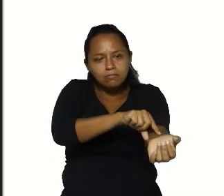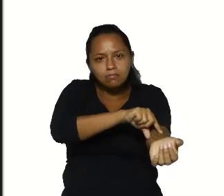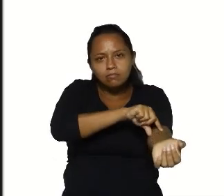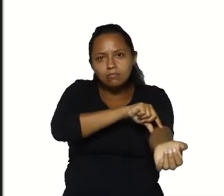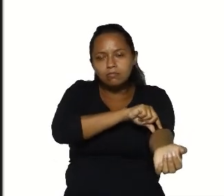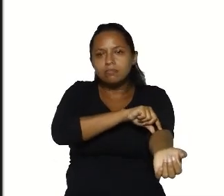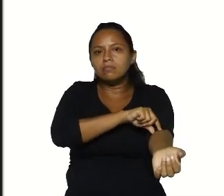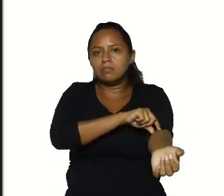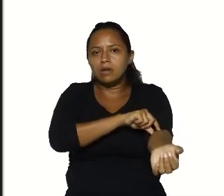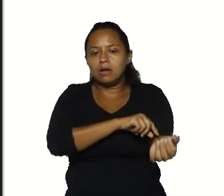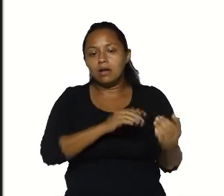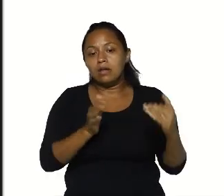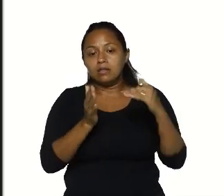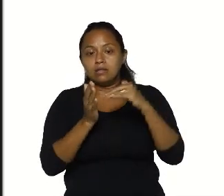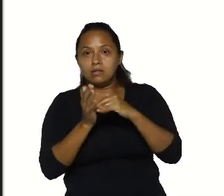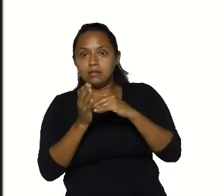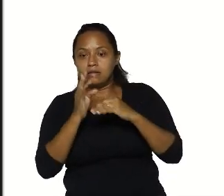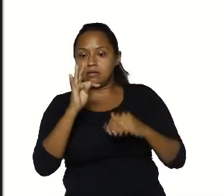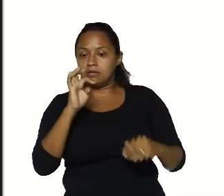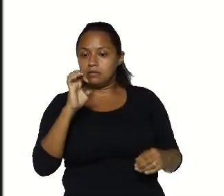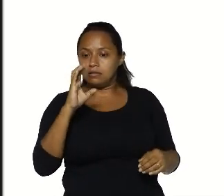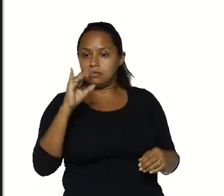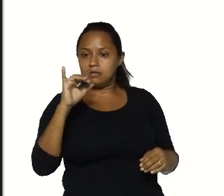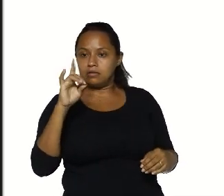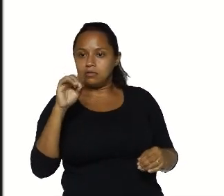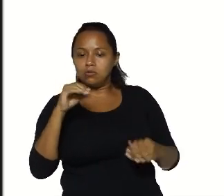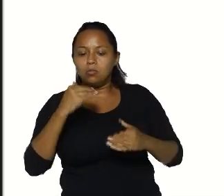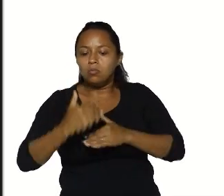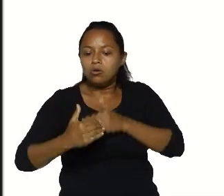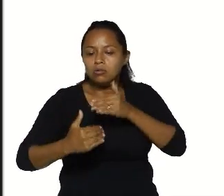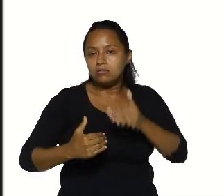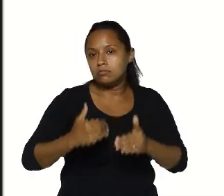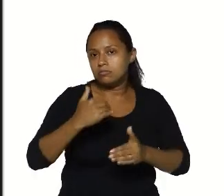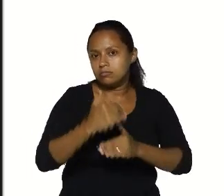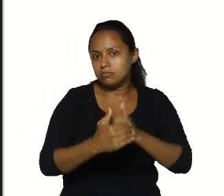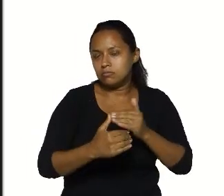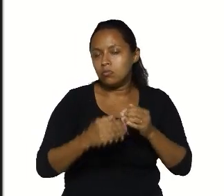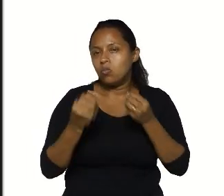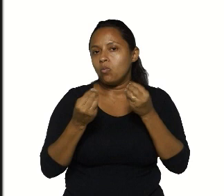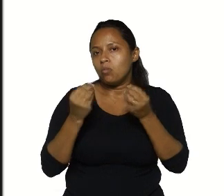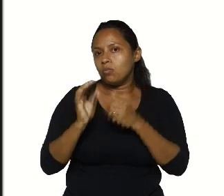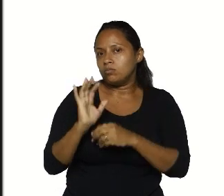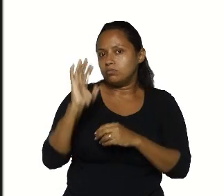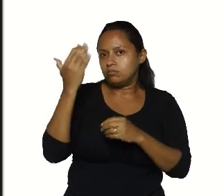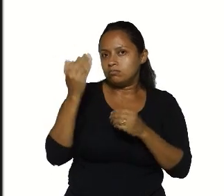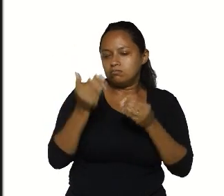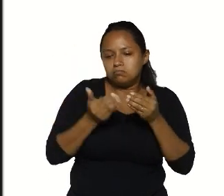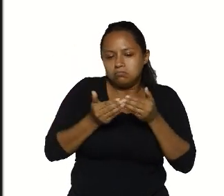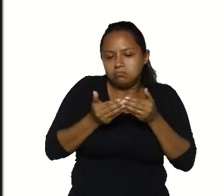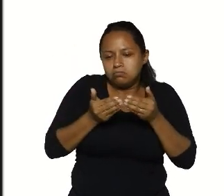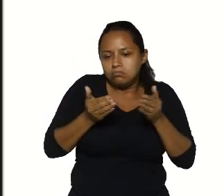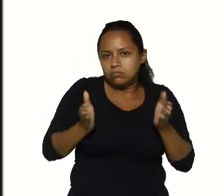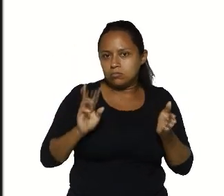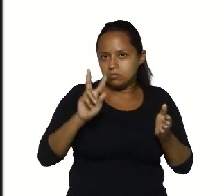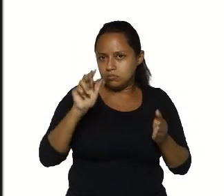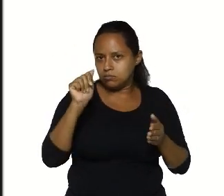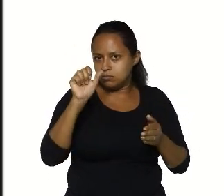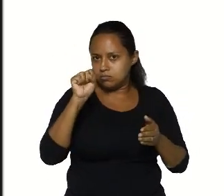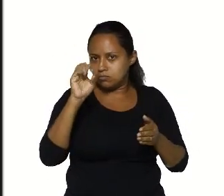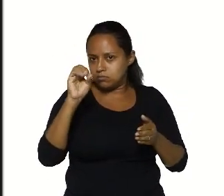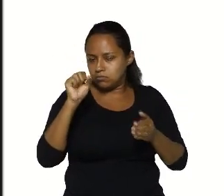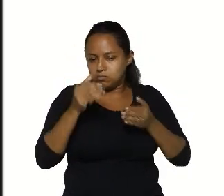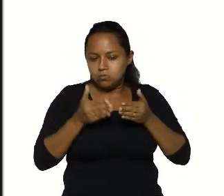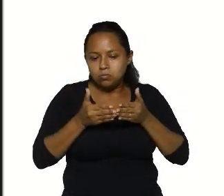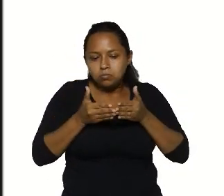os tecidos. Esse processo acontece quando os vasos se dilatam. Os vasos se dilatam, muitas